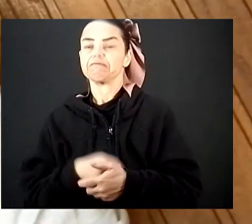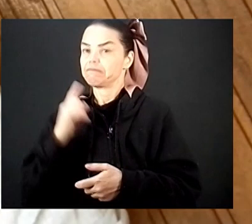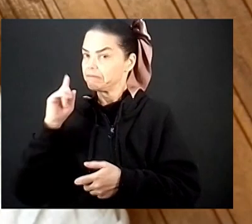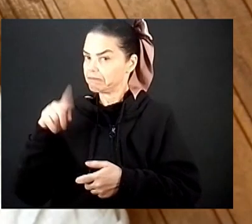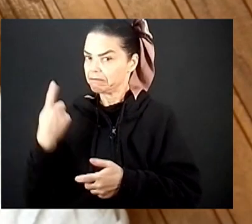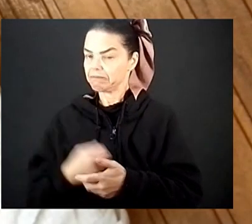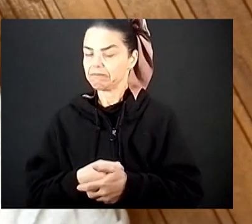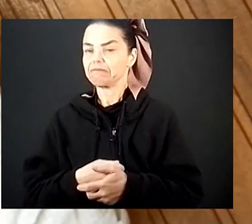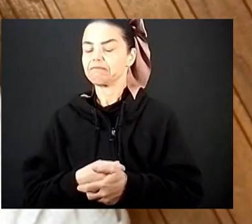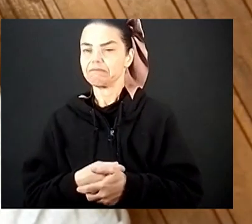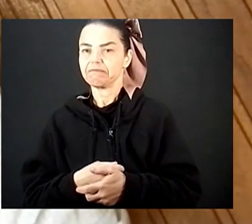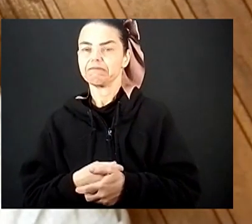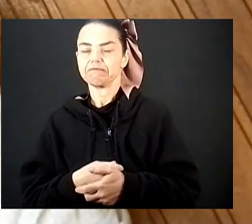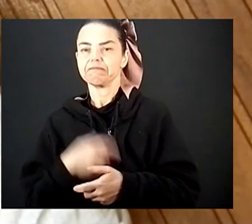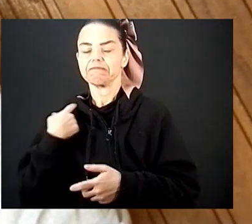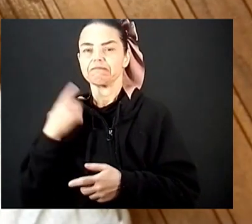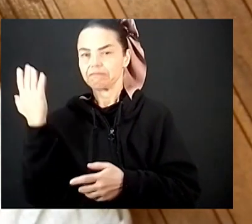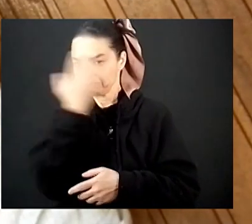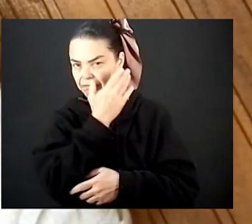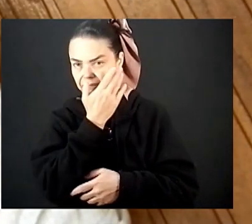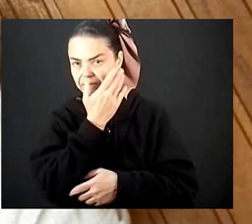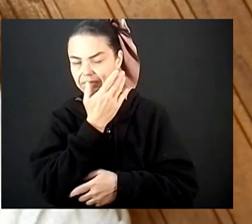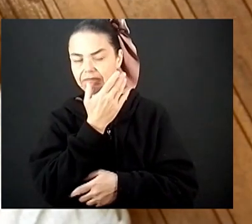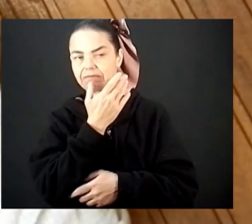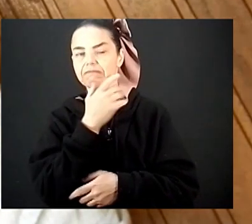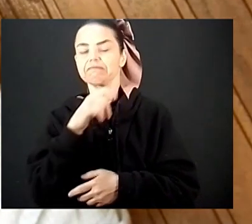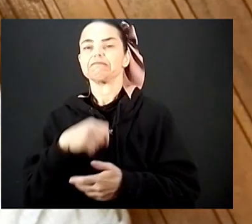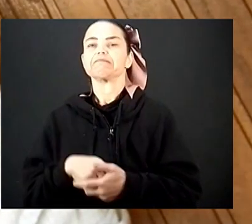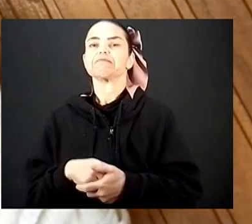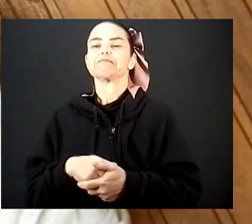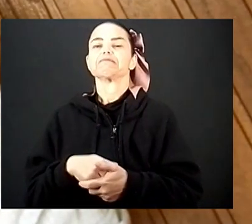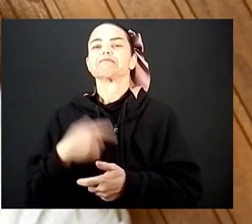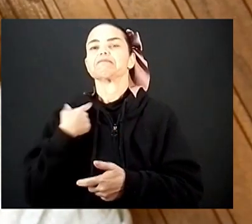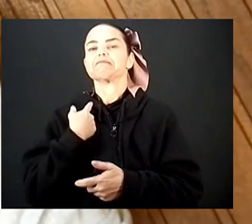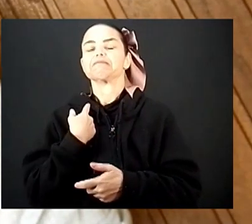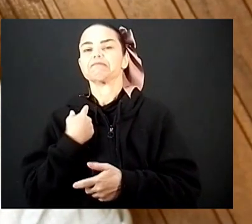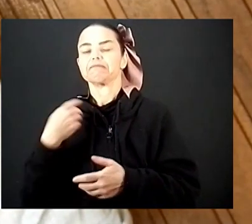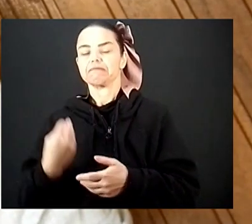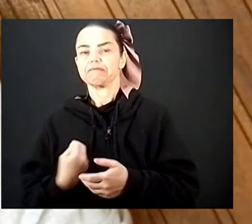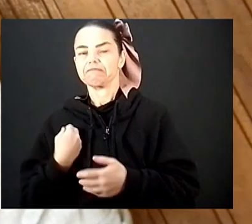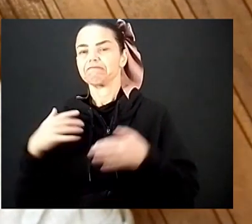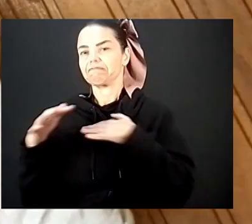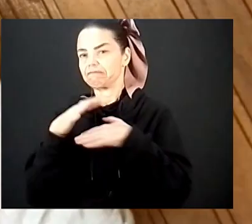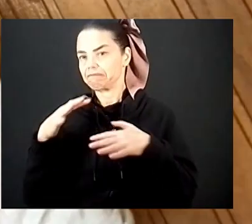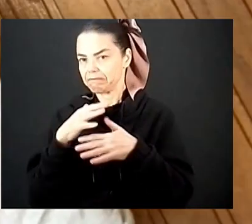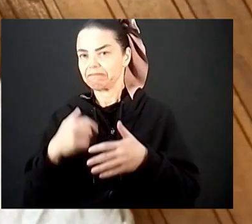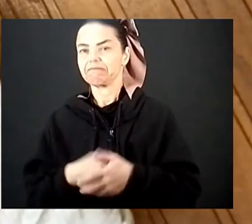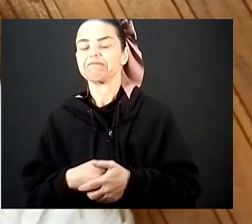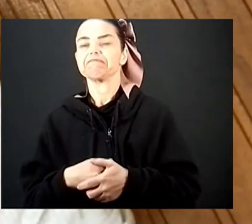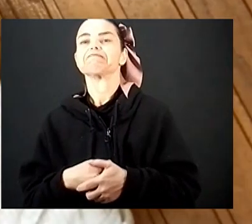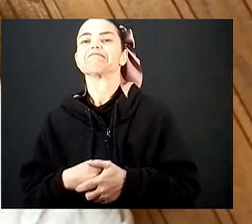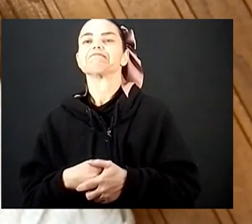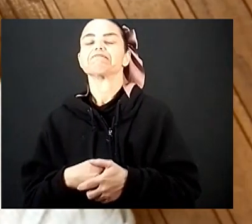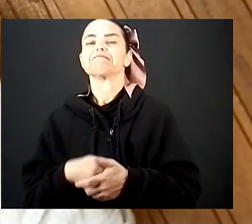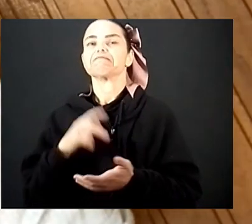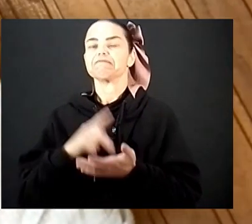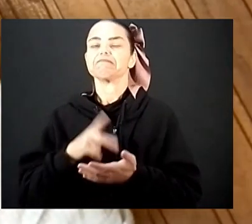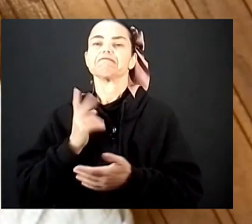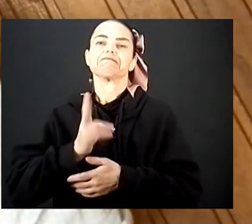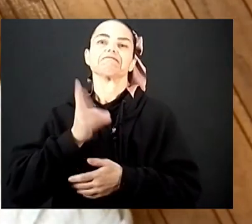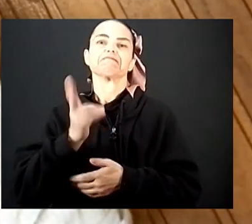questão de provar algo para alguém, quando nós estamos nesse movimento, na maioria das vezes,